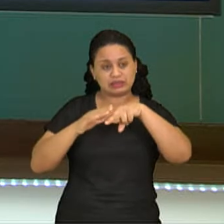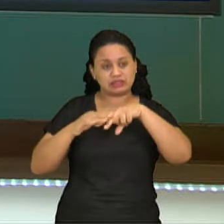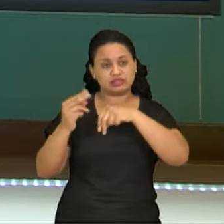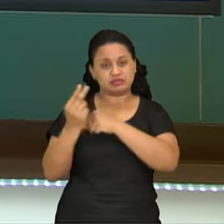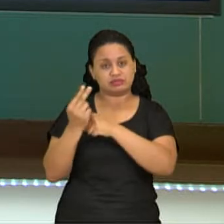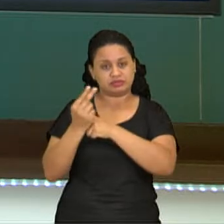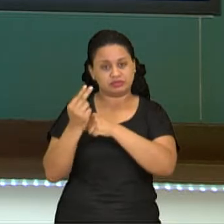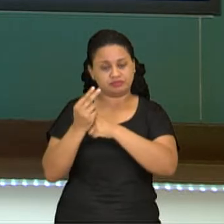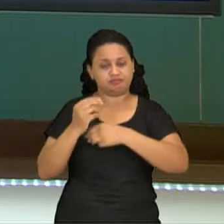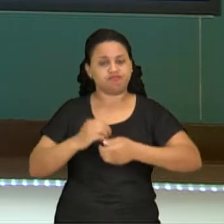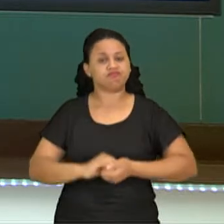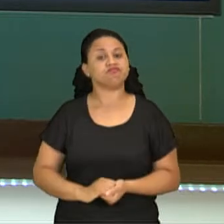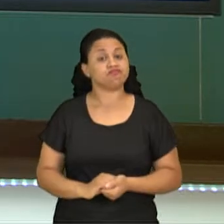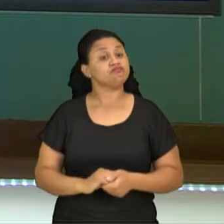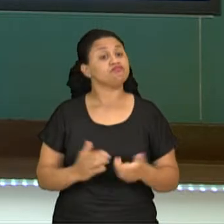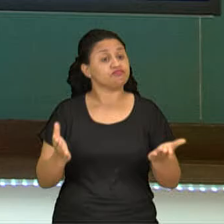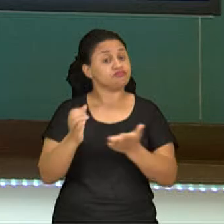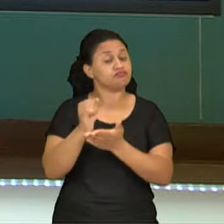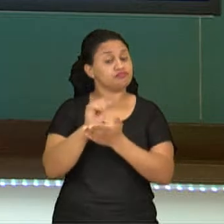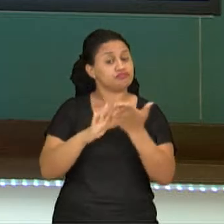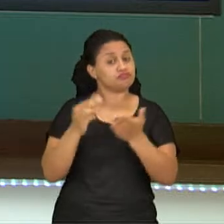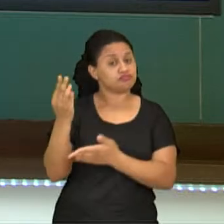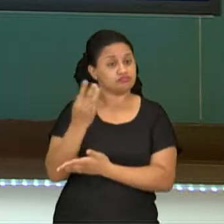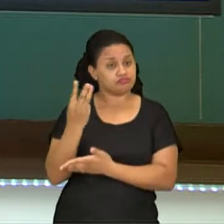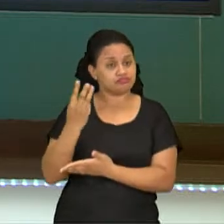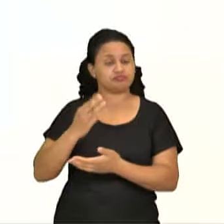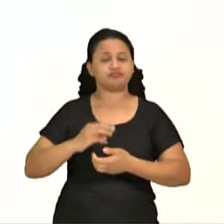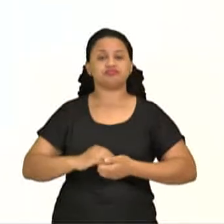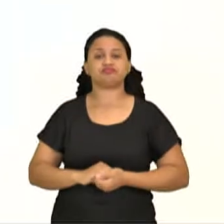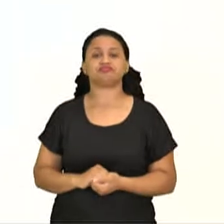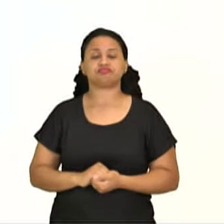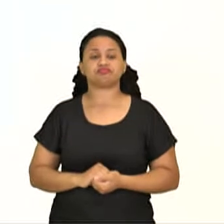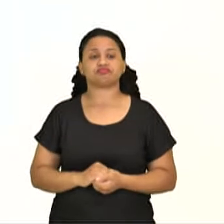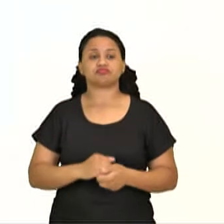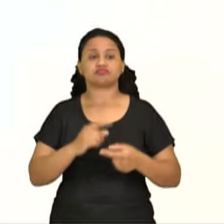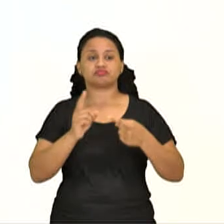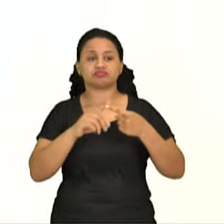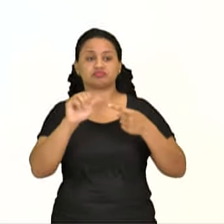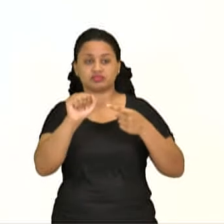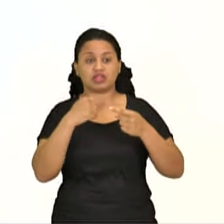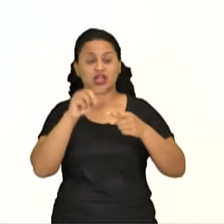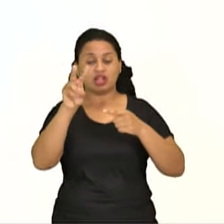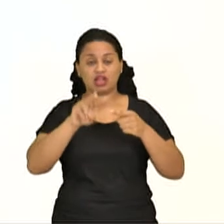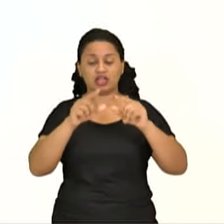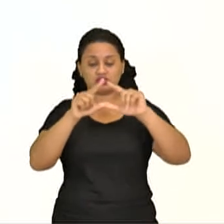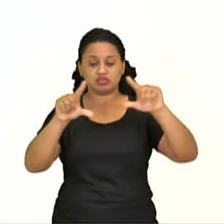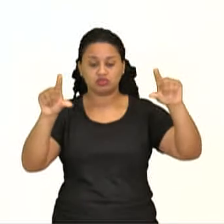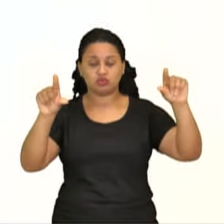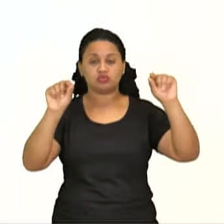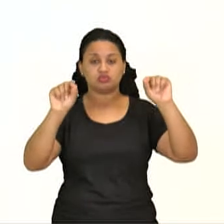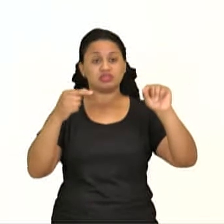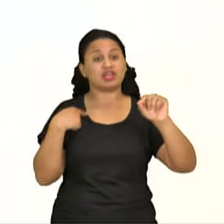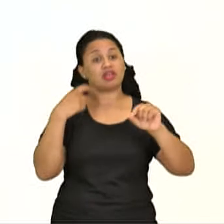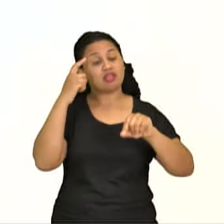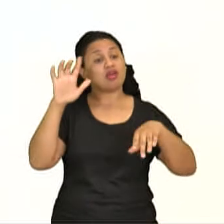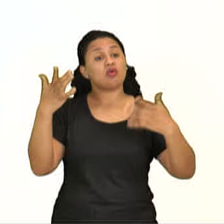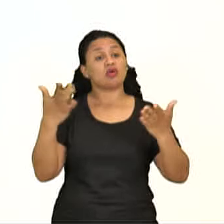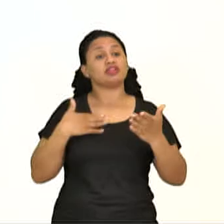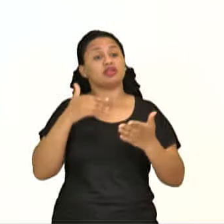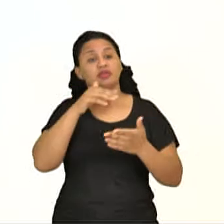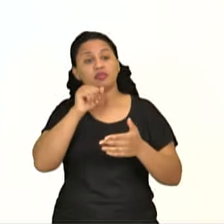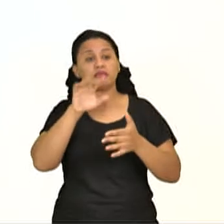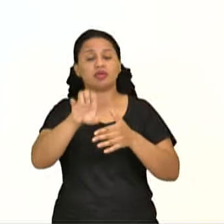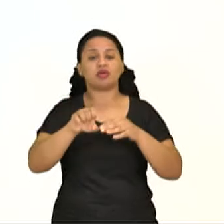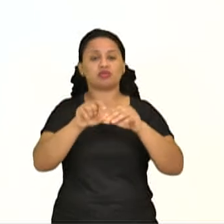Vamos para a terceira atividade relacionada a esse texto? Releia o trecho. A ideia surgiu quando minha mãe pegou